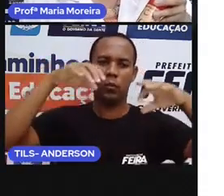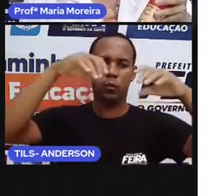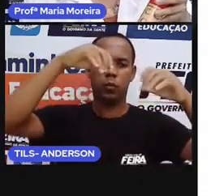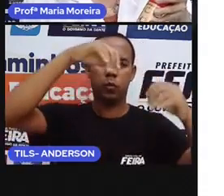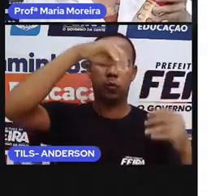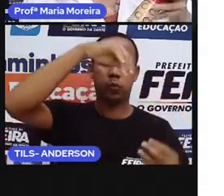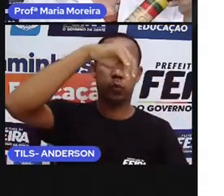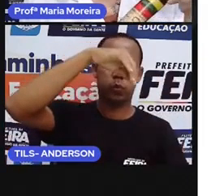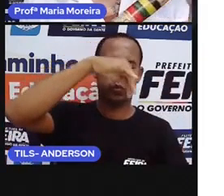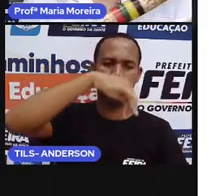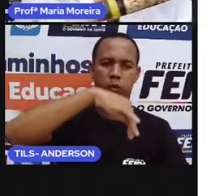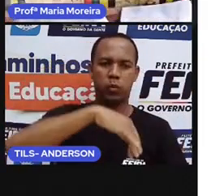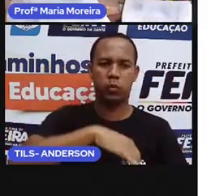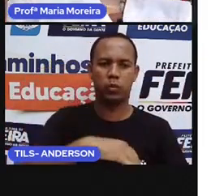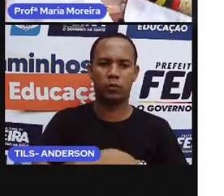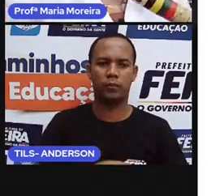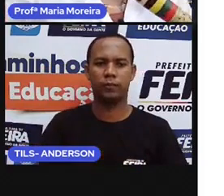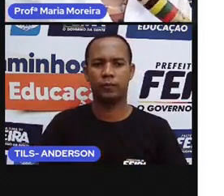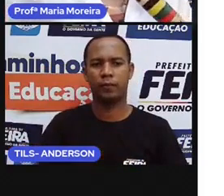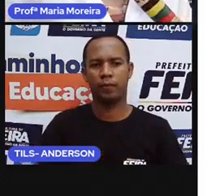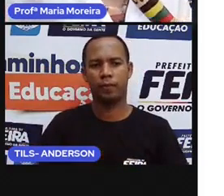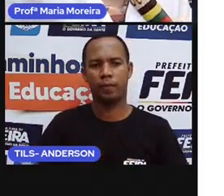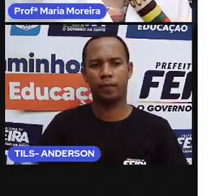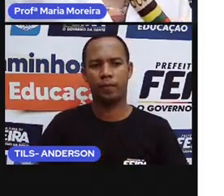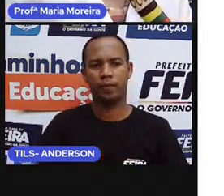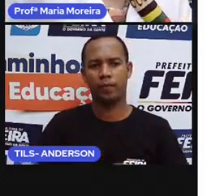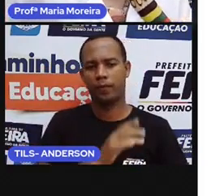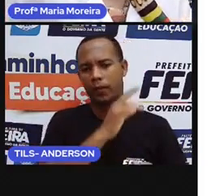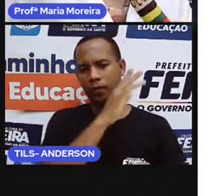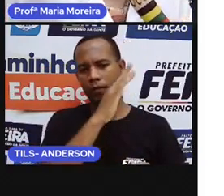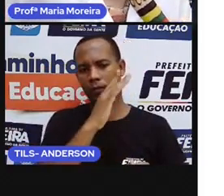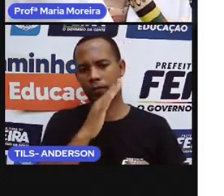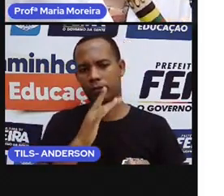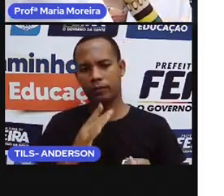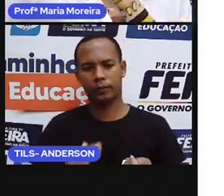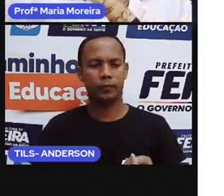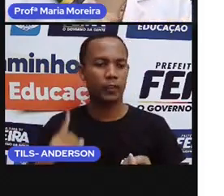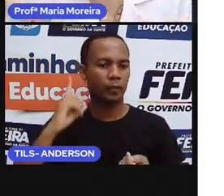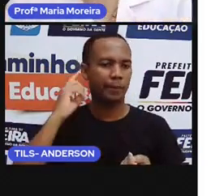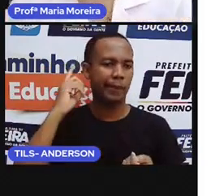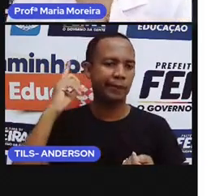que está o quê? Aqui dentro, ó.